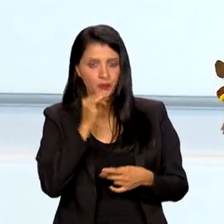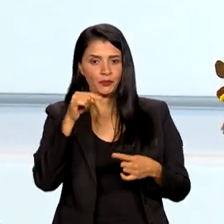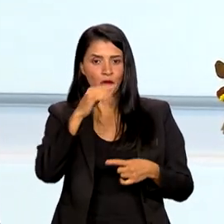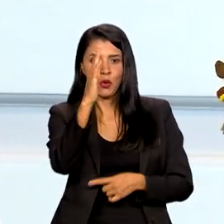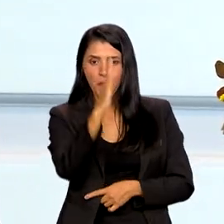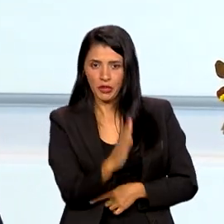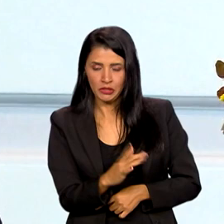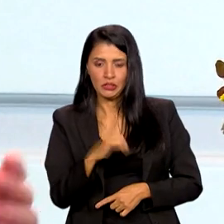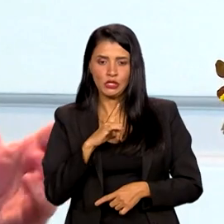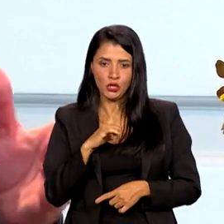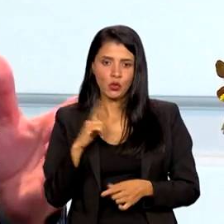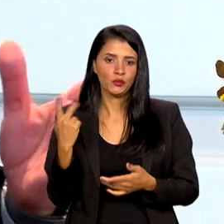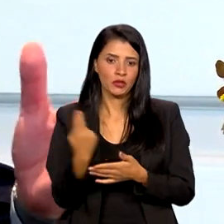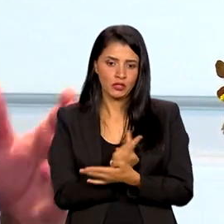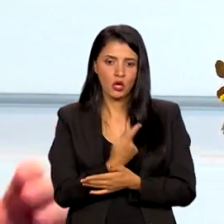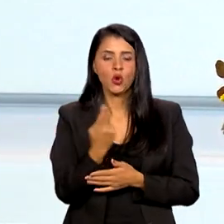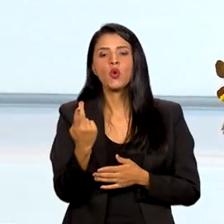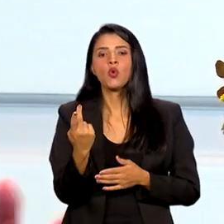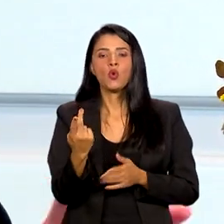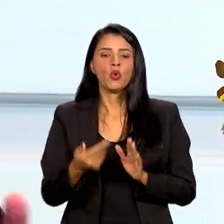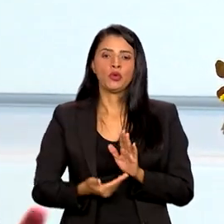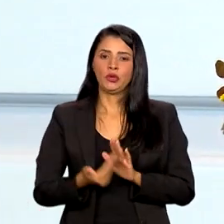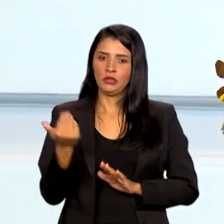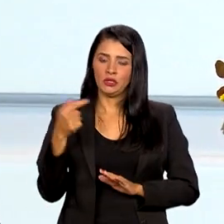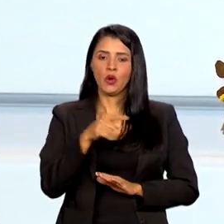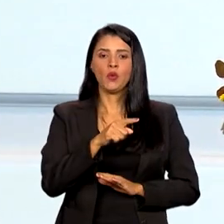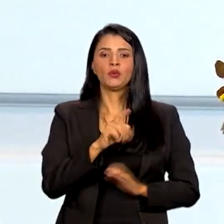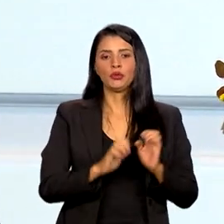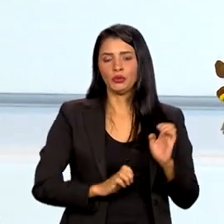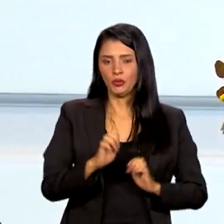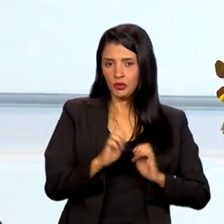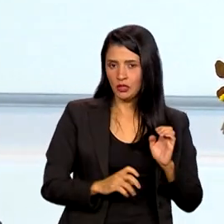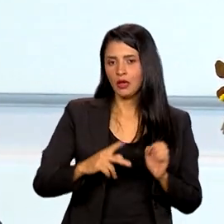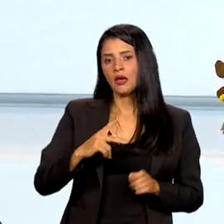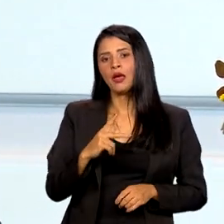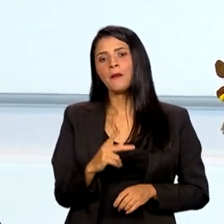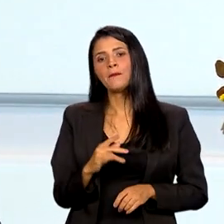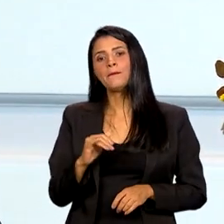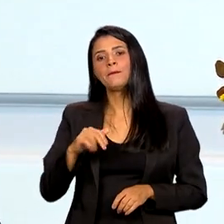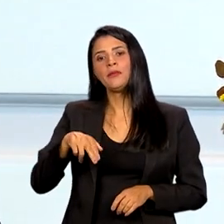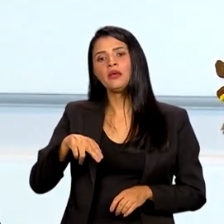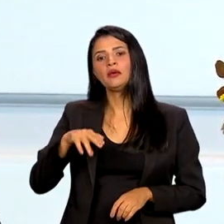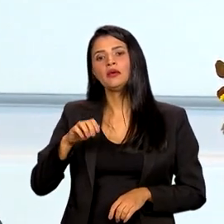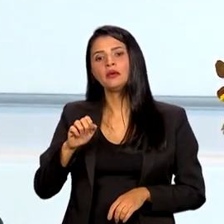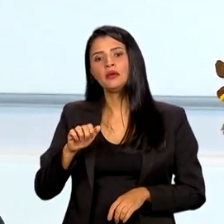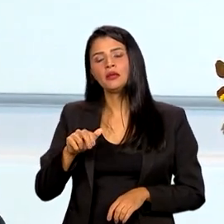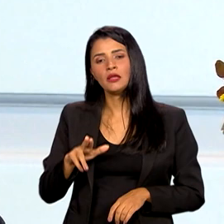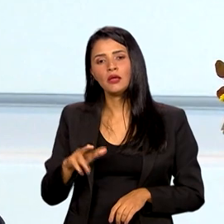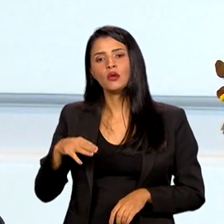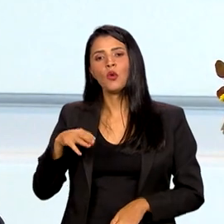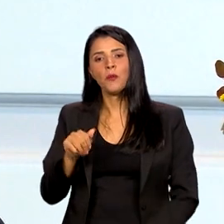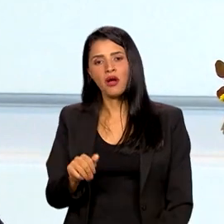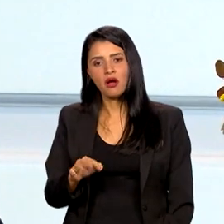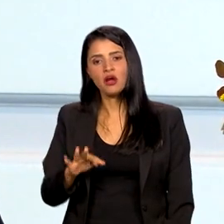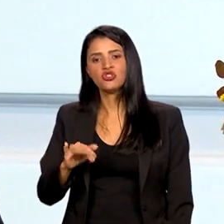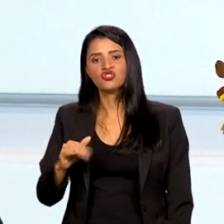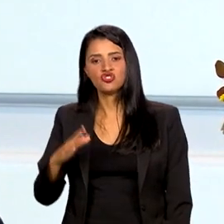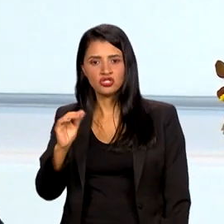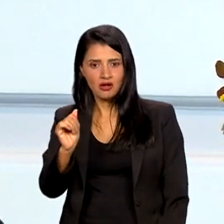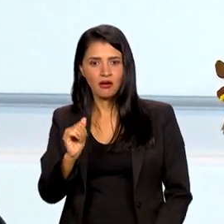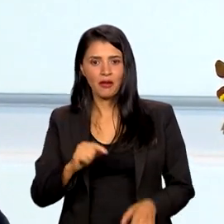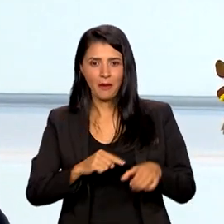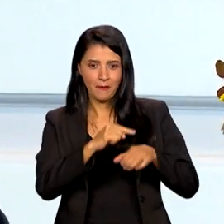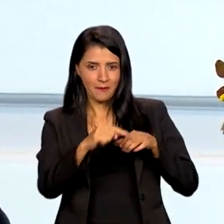uma desoneração no setor na indústria de pneumáticos, né? Como diria o titular da pasta, o Geraldo Alckmin, né? De pneus,